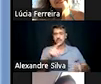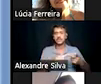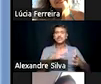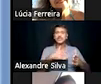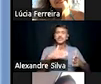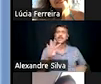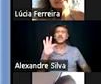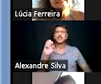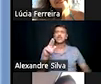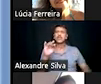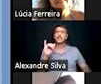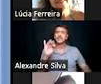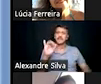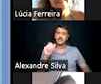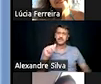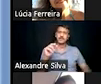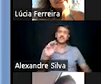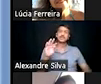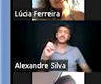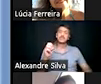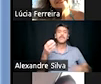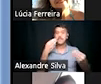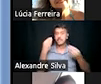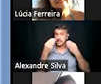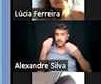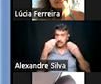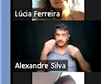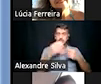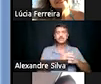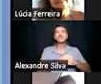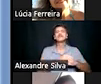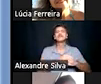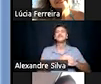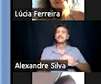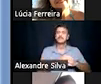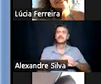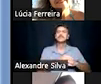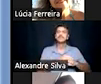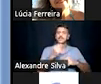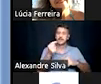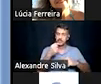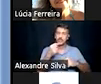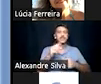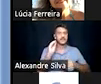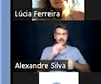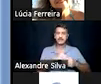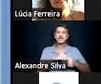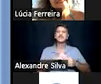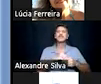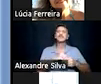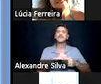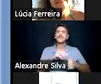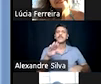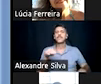Exatamente. de Então, tinta, tá lá serve esforços, né? para maquiagem. Passa lá um Sim, blush, passa um batom. Está lá os